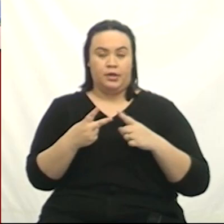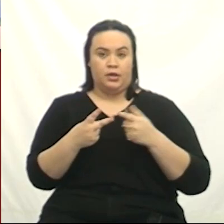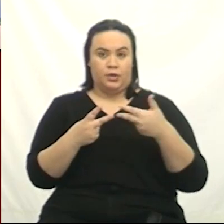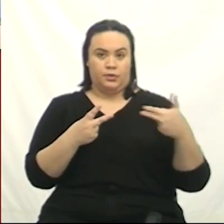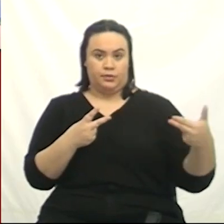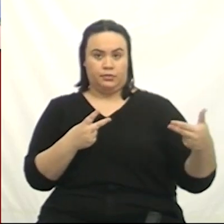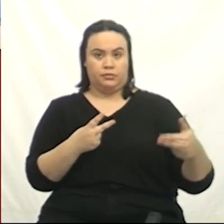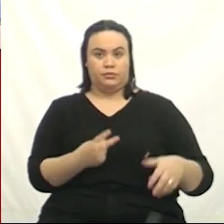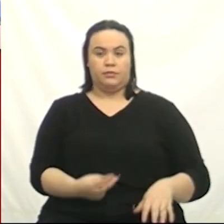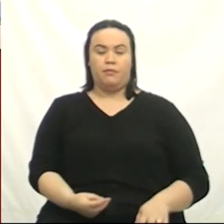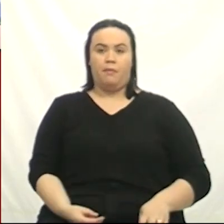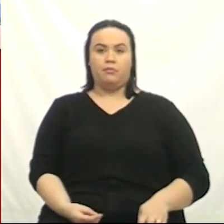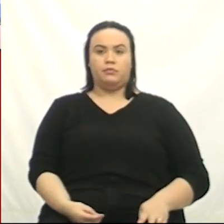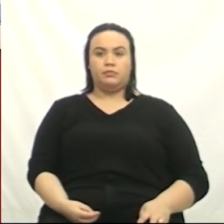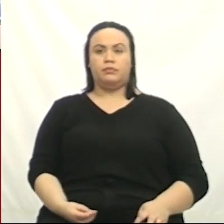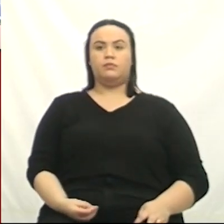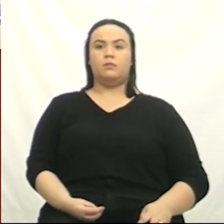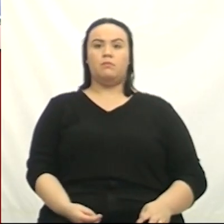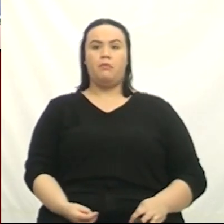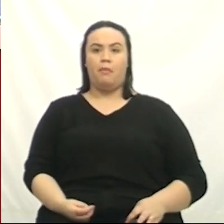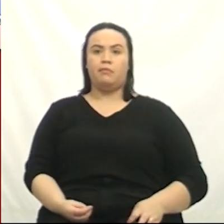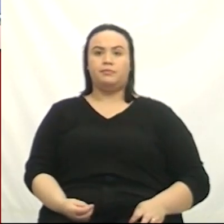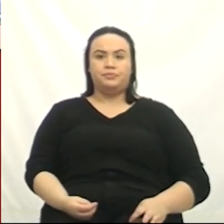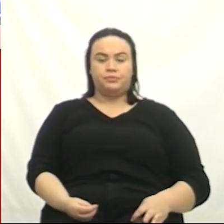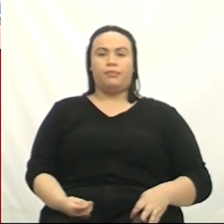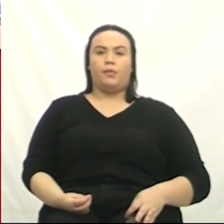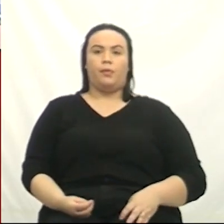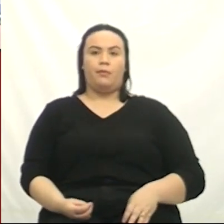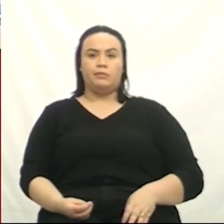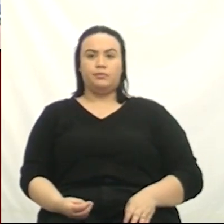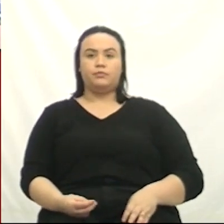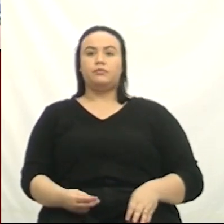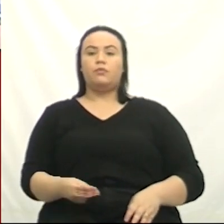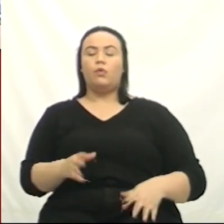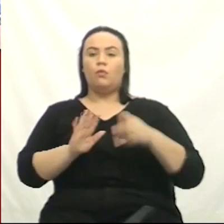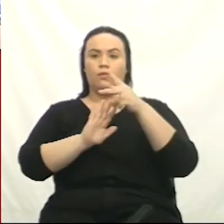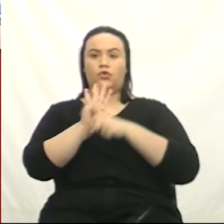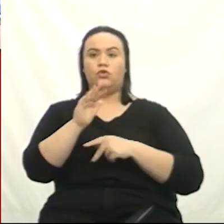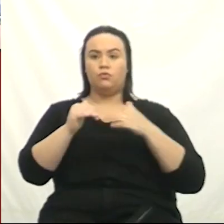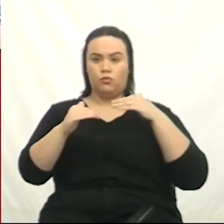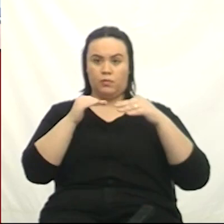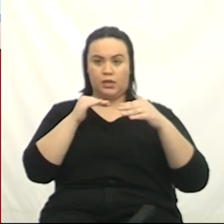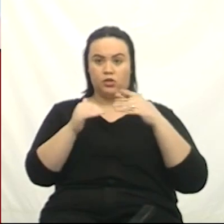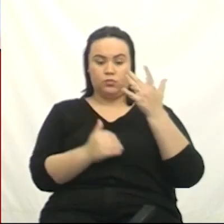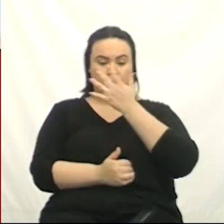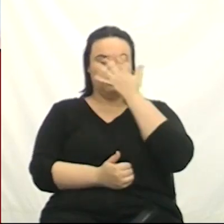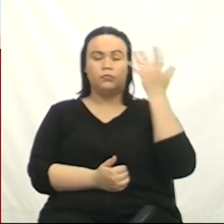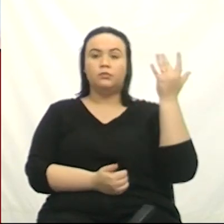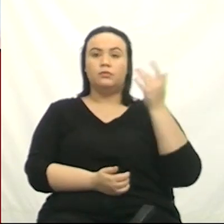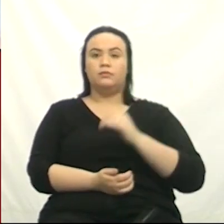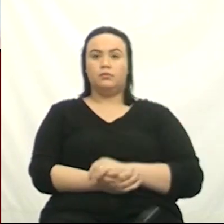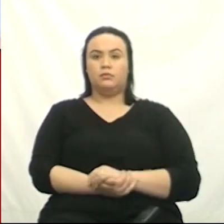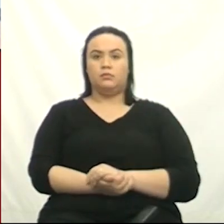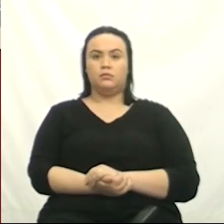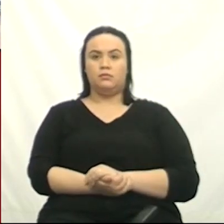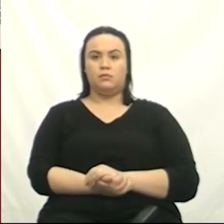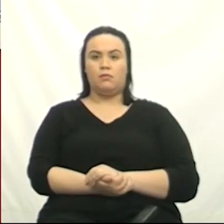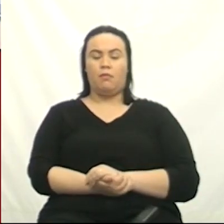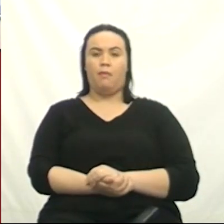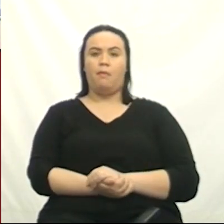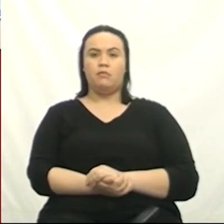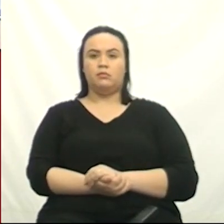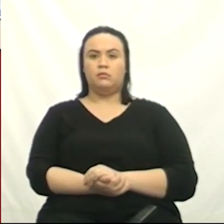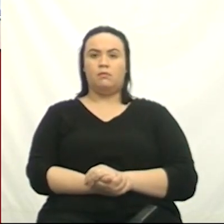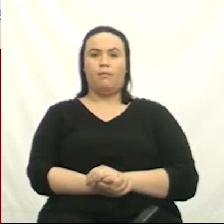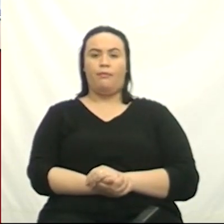tem desenvolvimento ainda o plano de mobilidade urbana. Conversei com os vereadores, falaram que